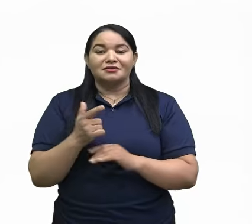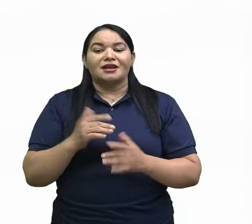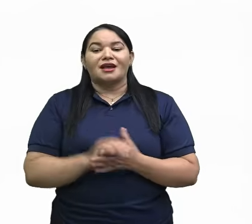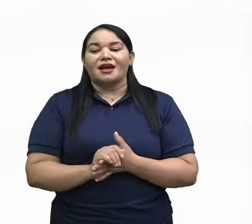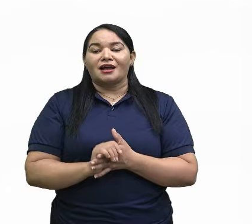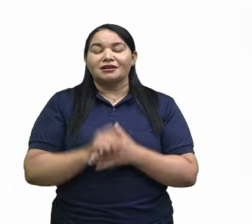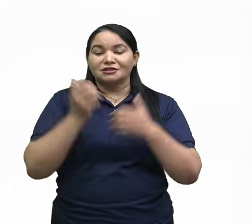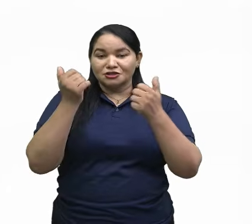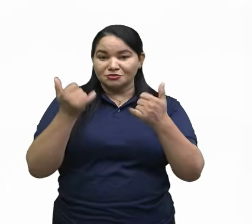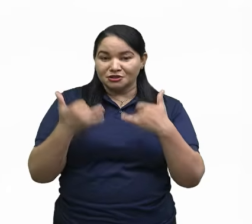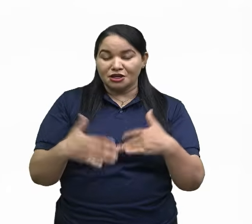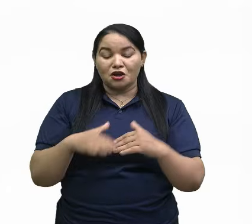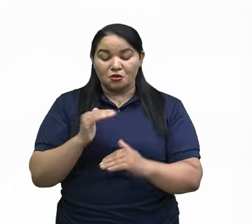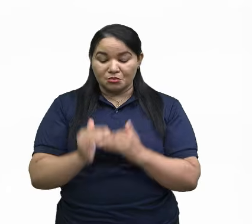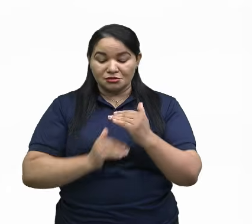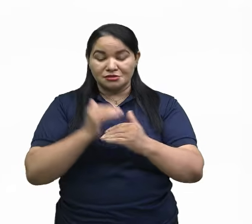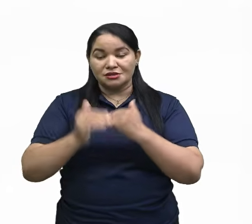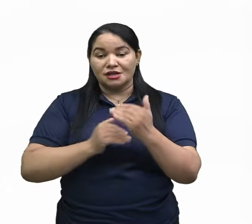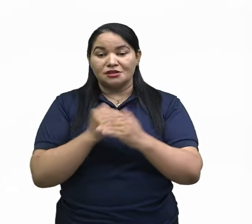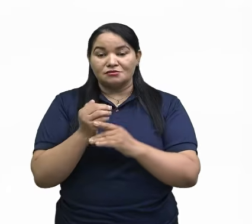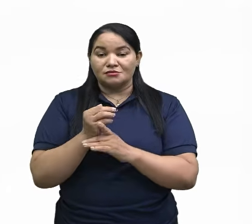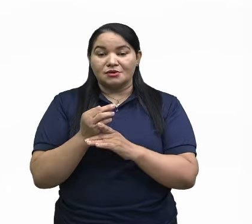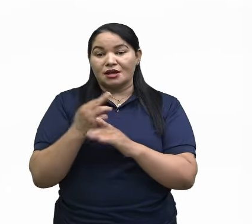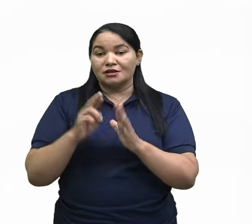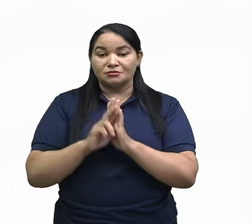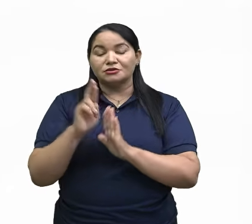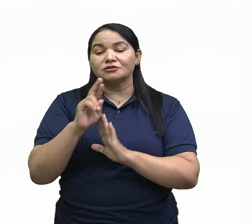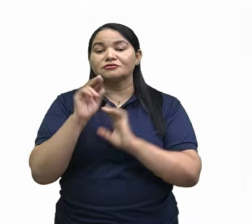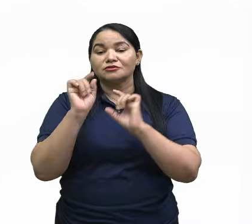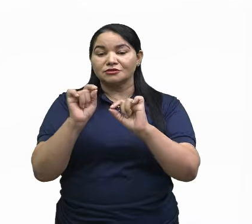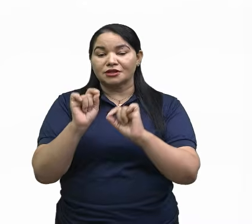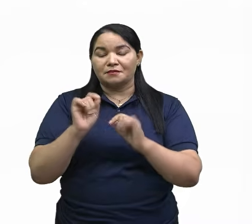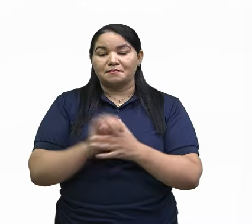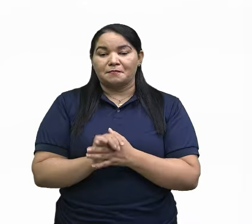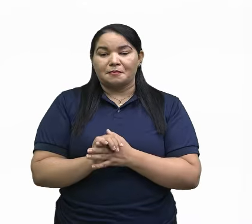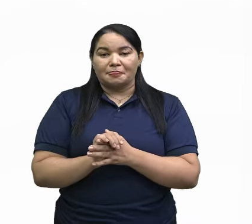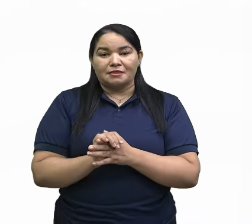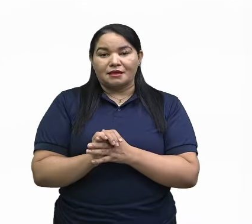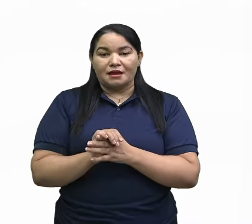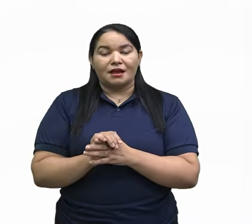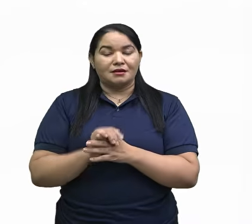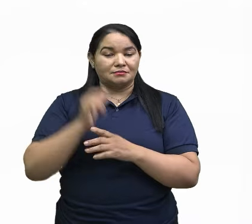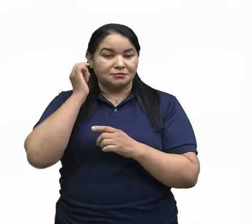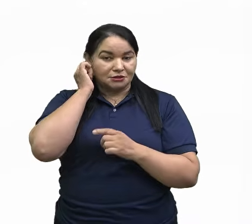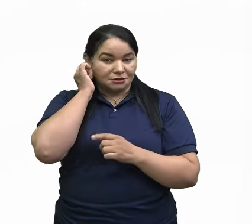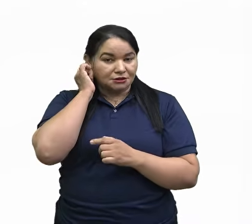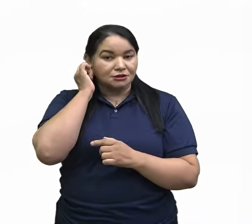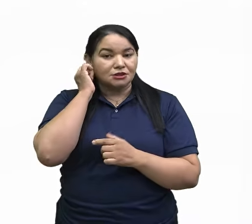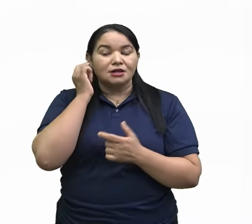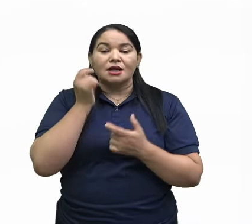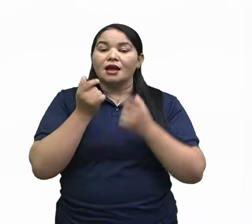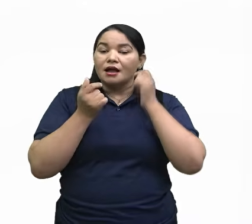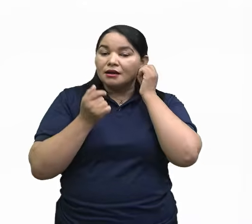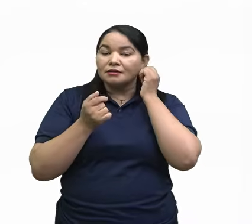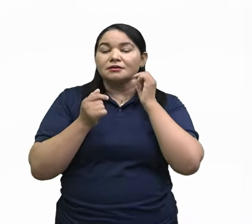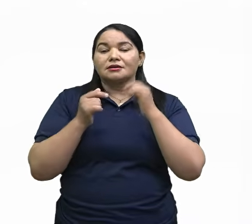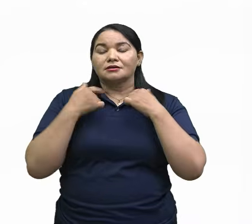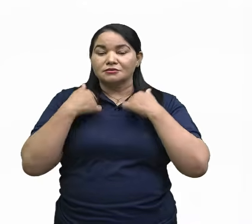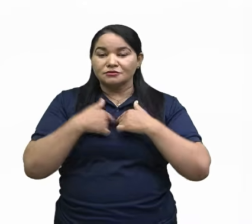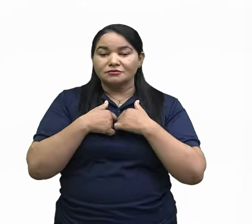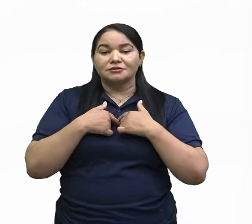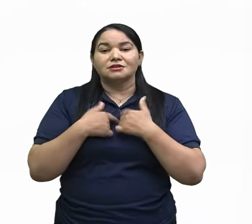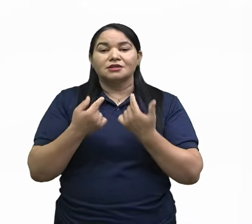um processo responsável pela produção, por exemplo, das joias que a gente chama de folheadas, né?